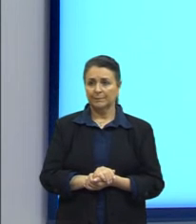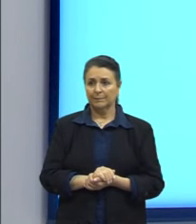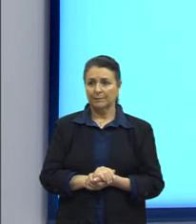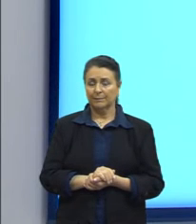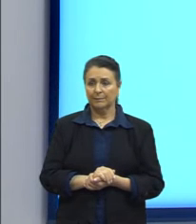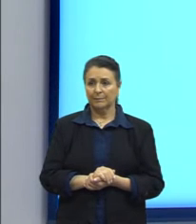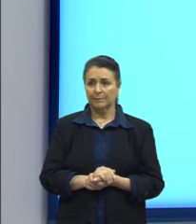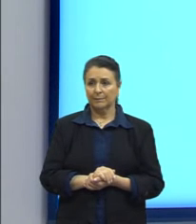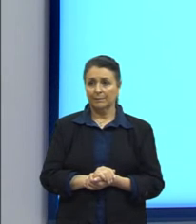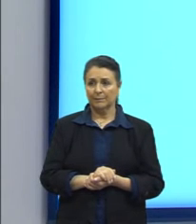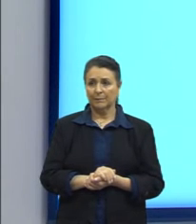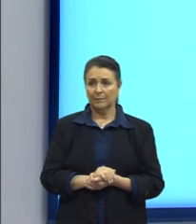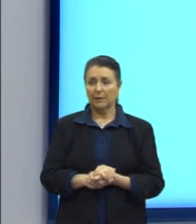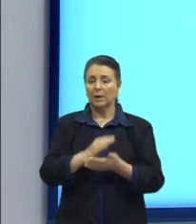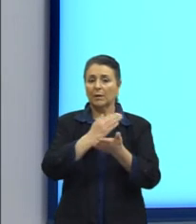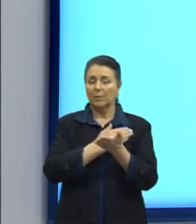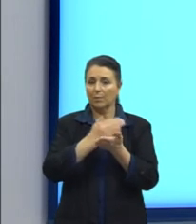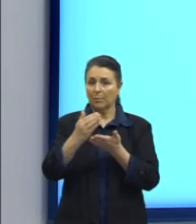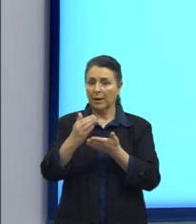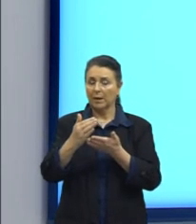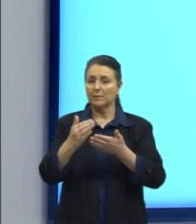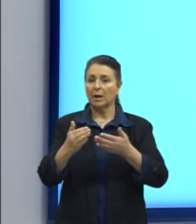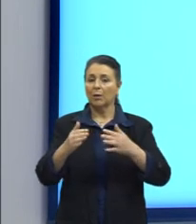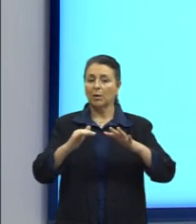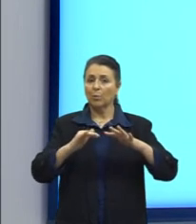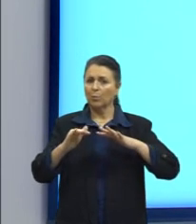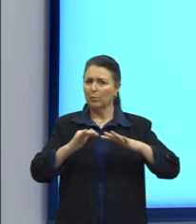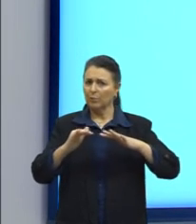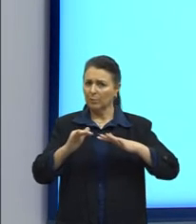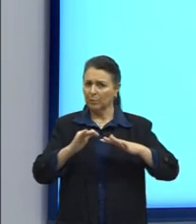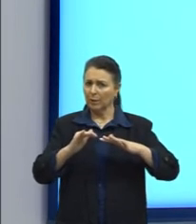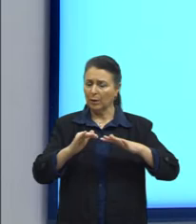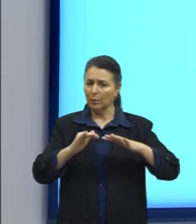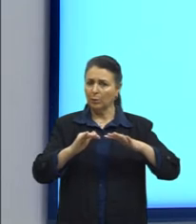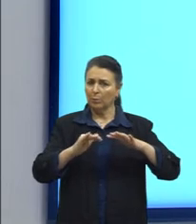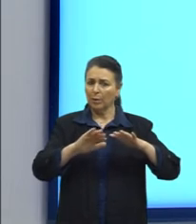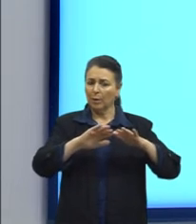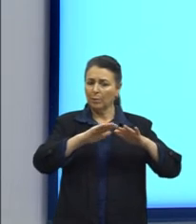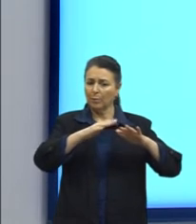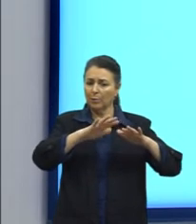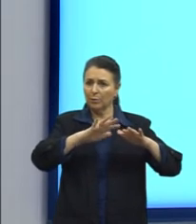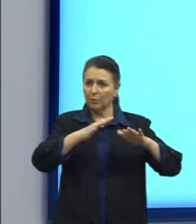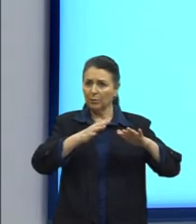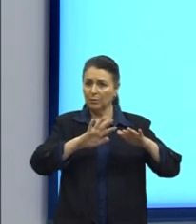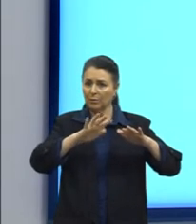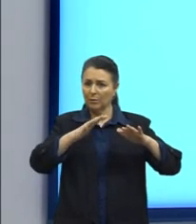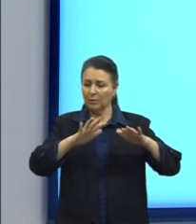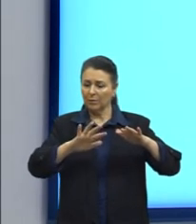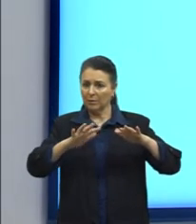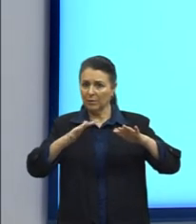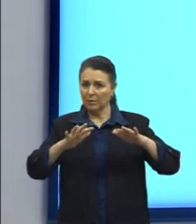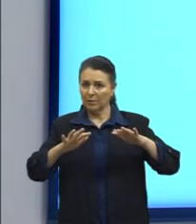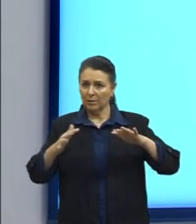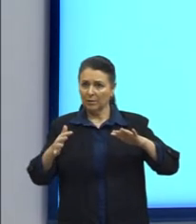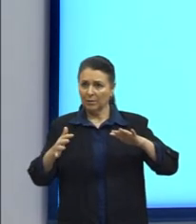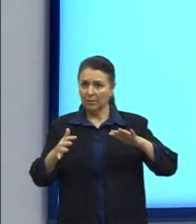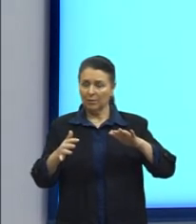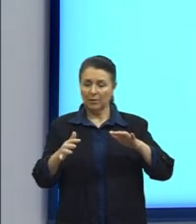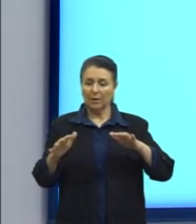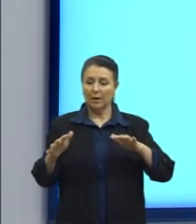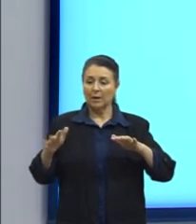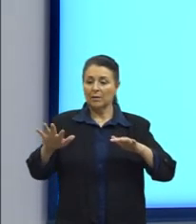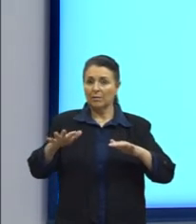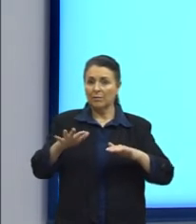bom então a gente vai começar o nosso movimento a oscilar tá ele vai começar a fazer assim e